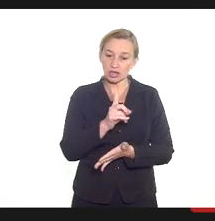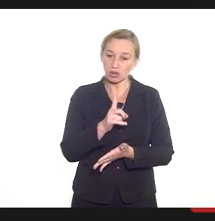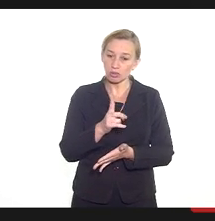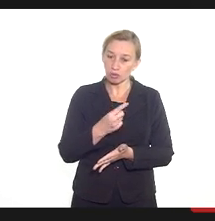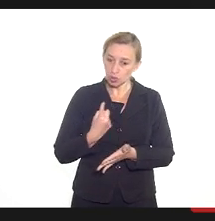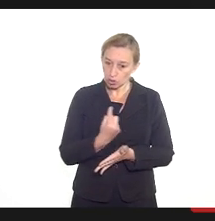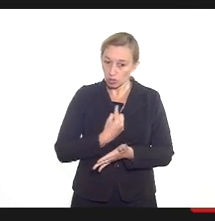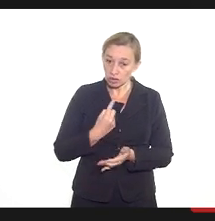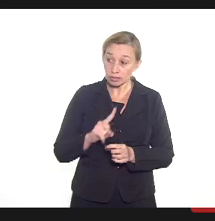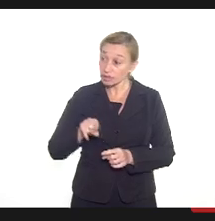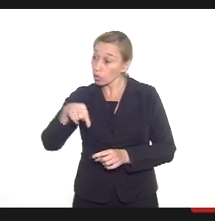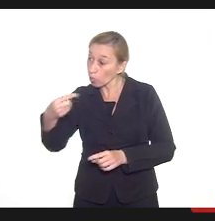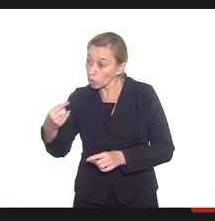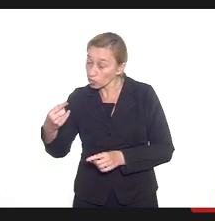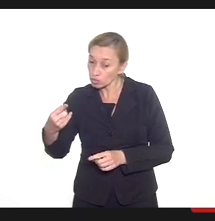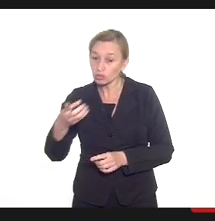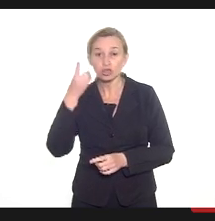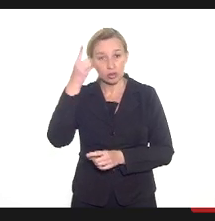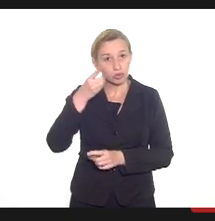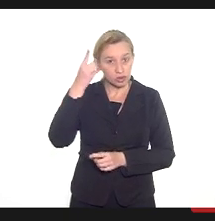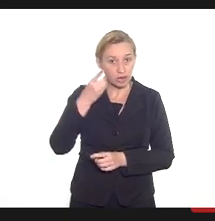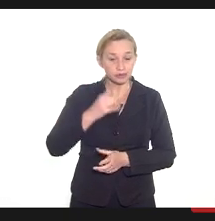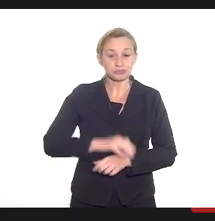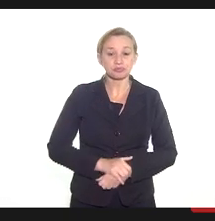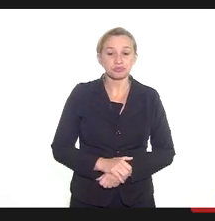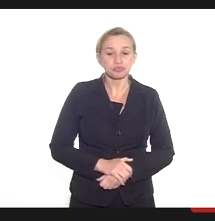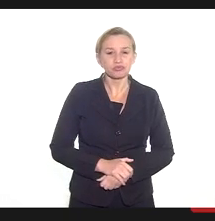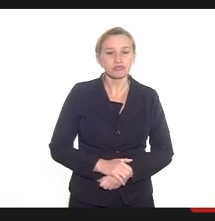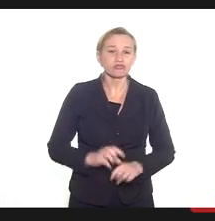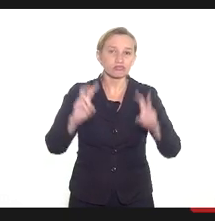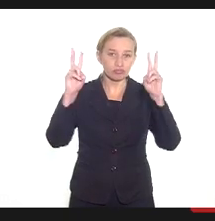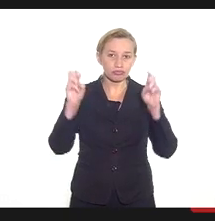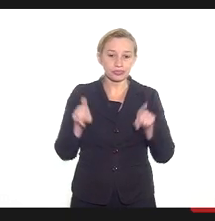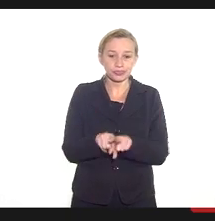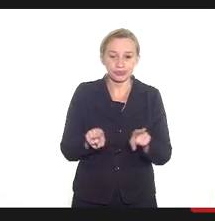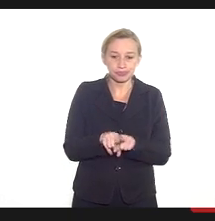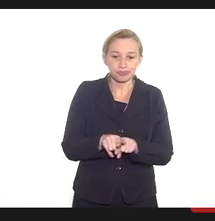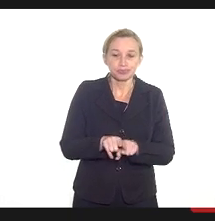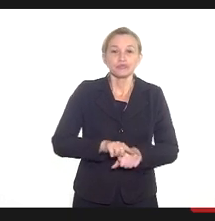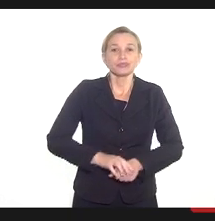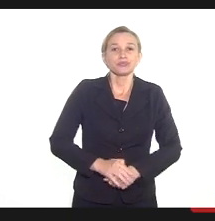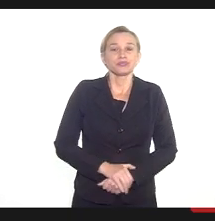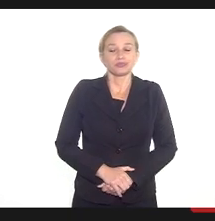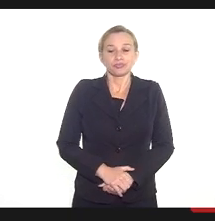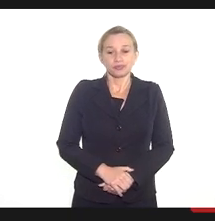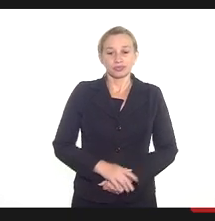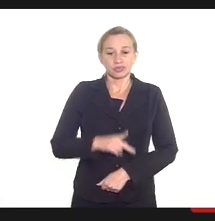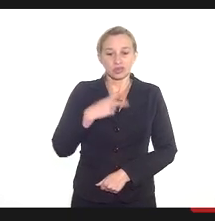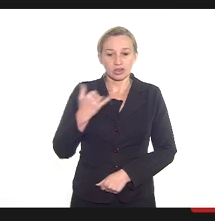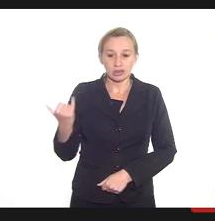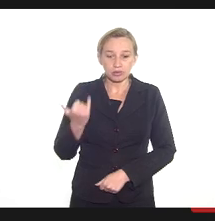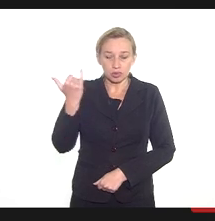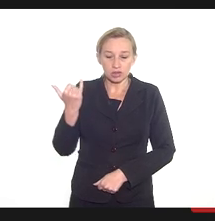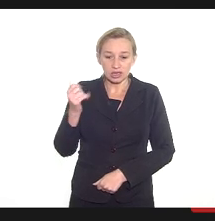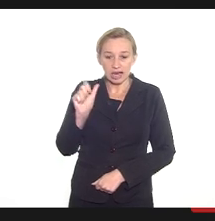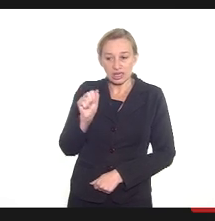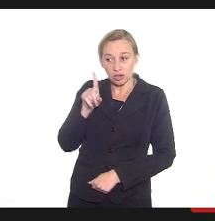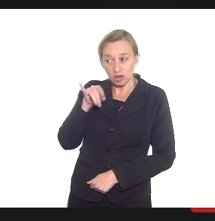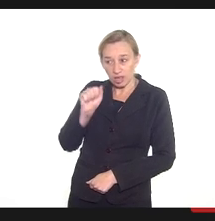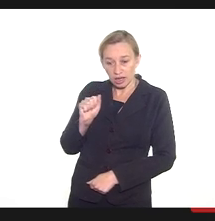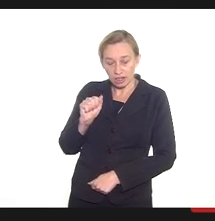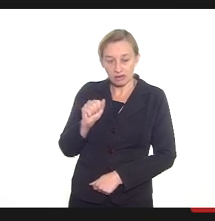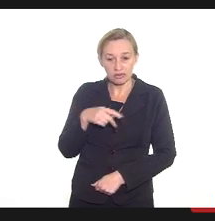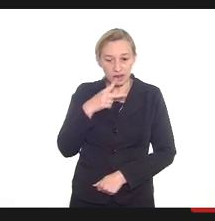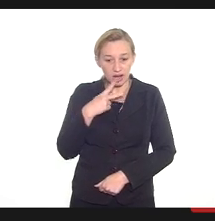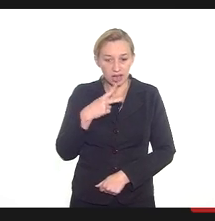né? por outros deputados. E tem uma questão também que a gente precisa até... Foi importante a Duni trazer isso. porque